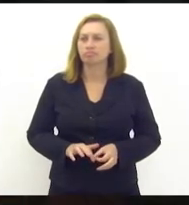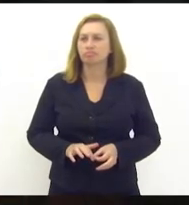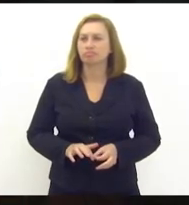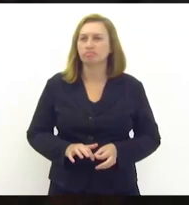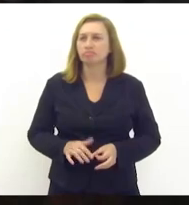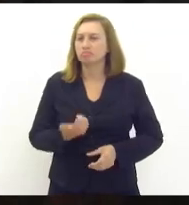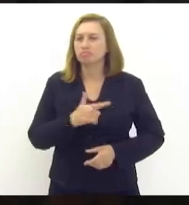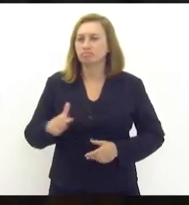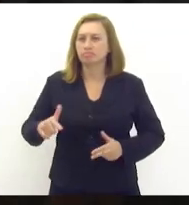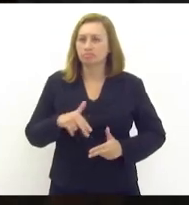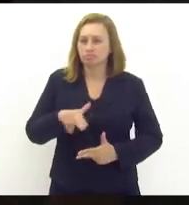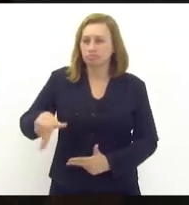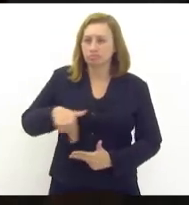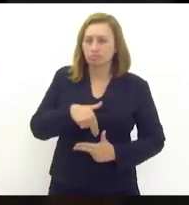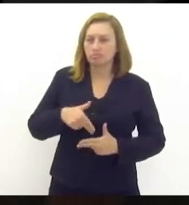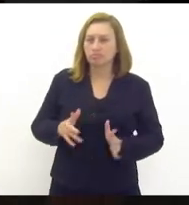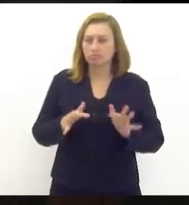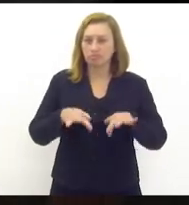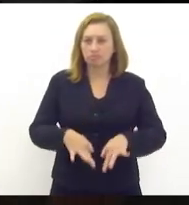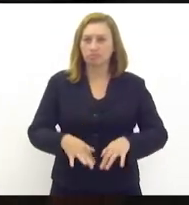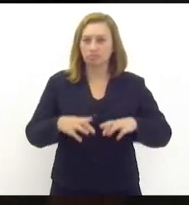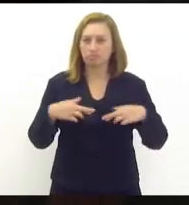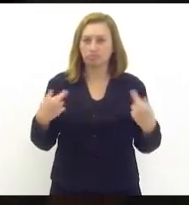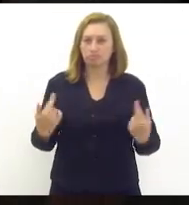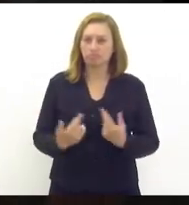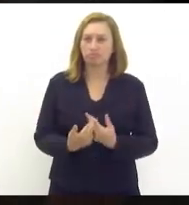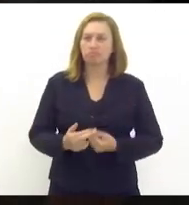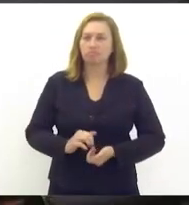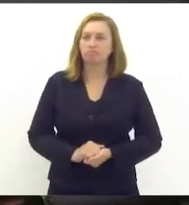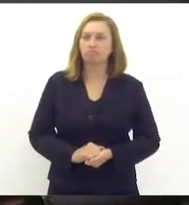não havendo mais oradores escrito está encerrado exceção